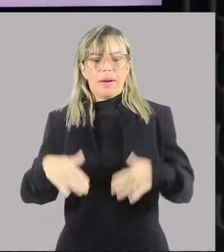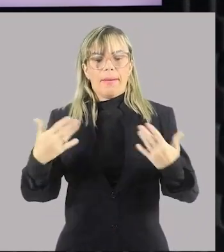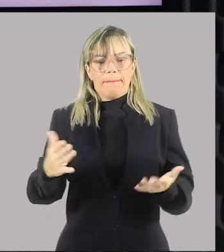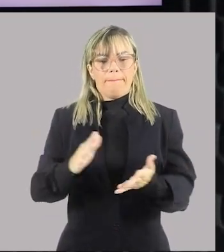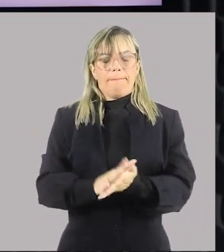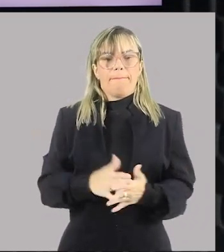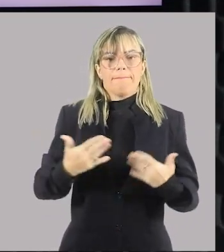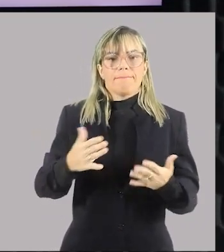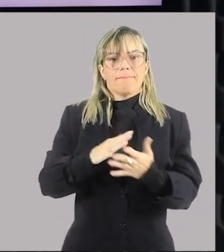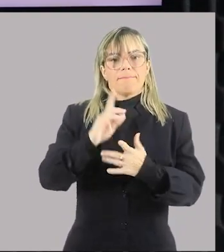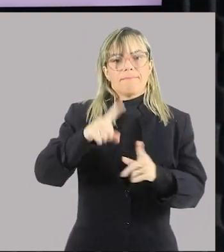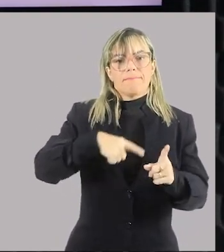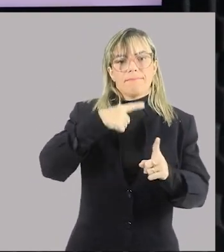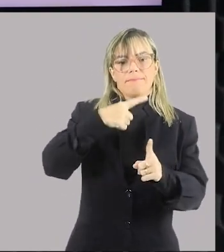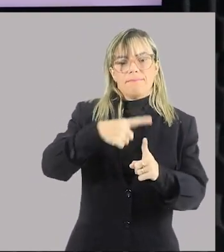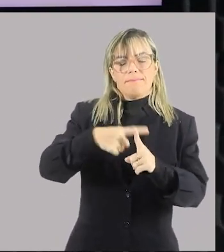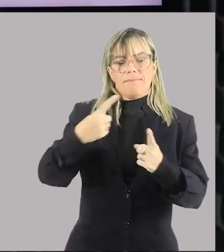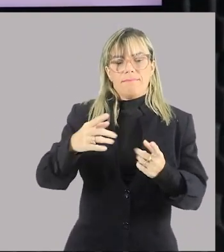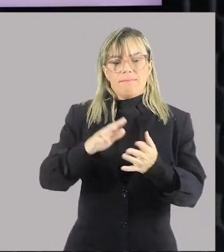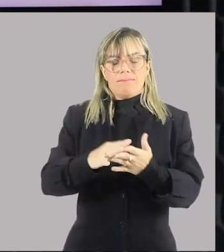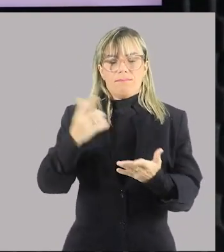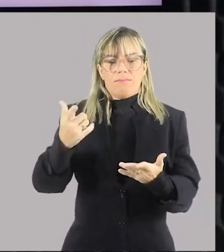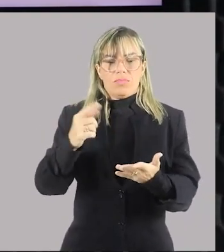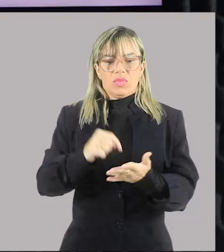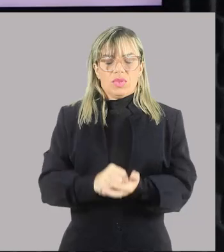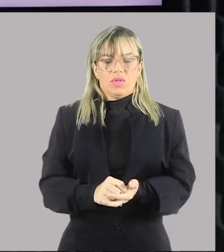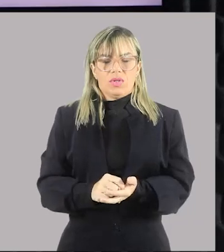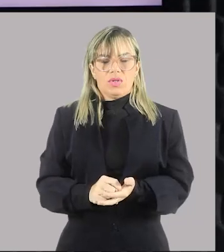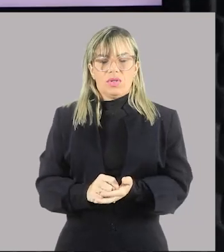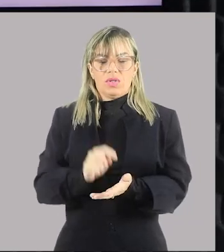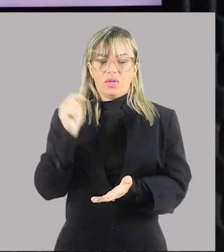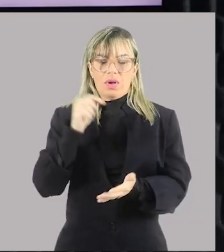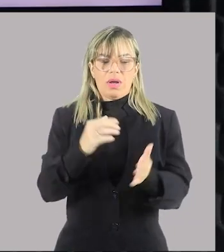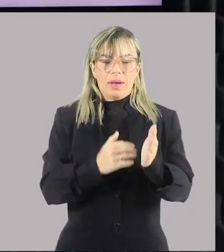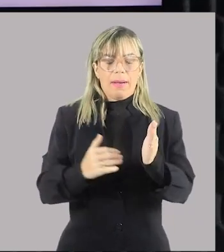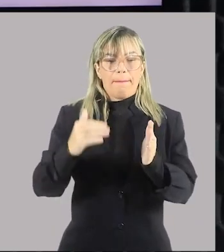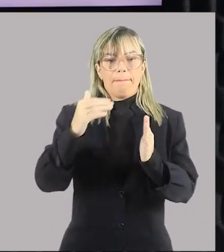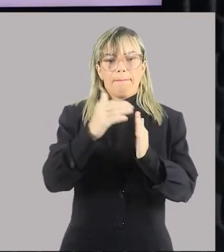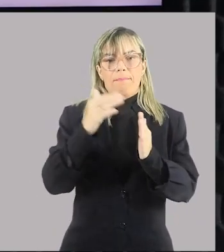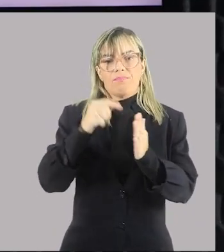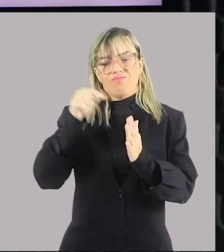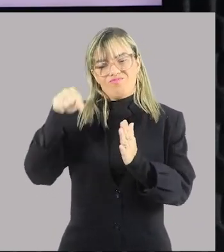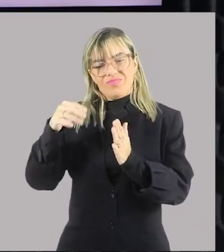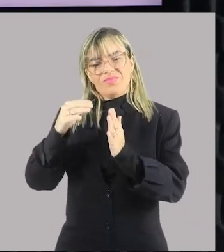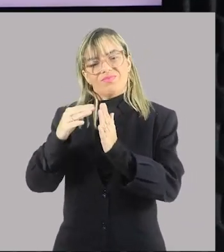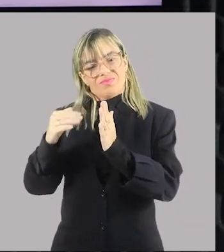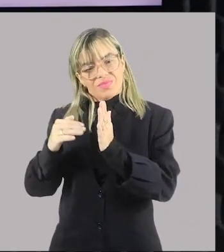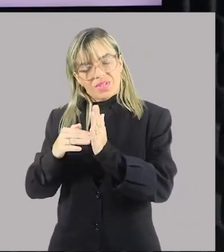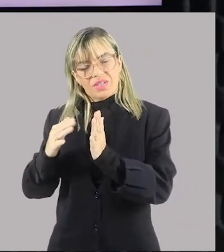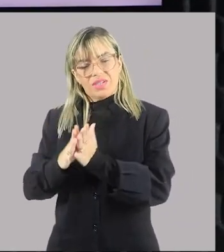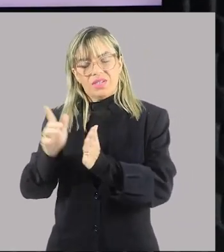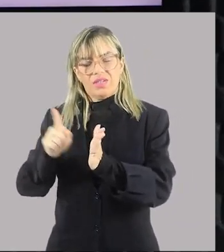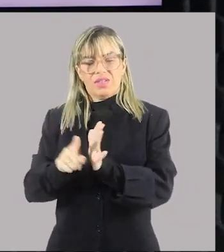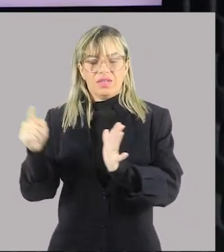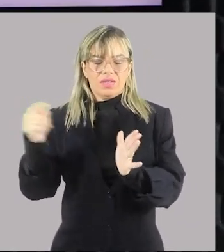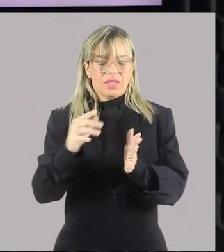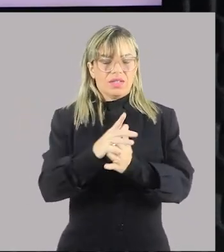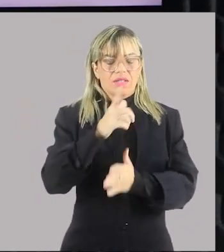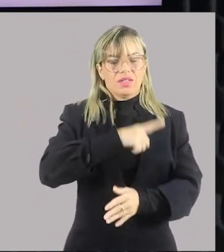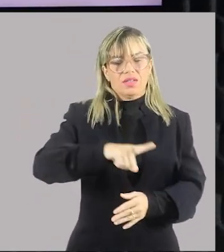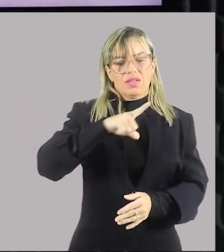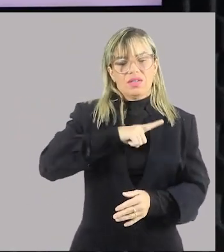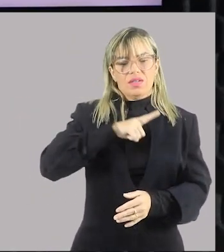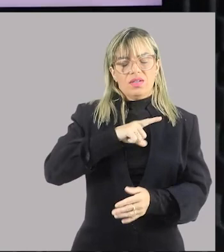mais positiva do que negativa, porque houve, devido ao 11 de setembro, pela primeira